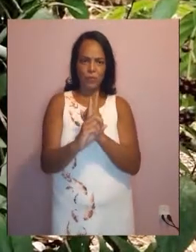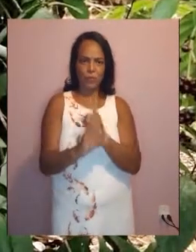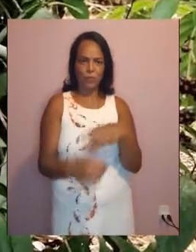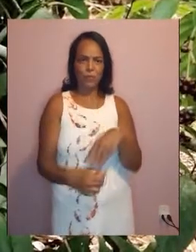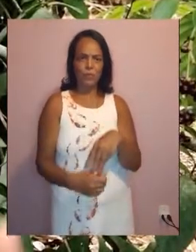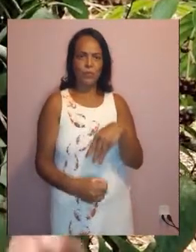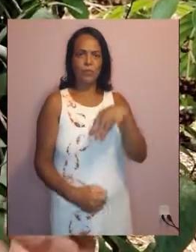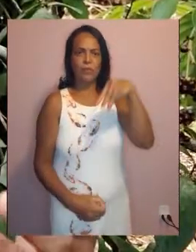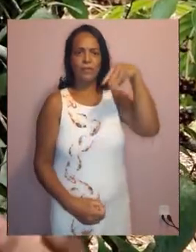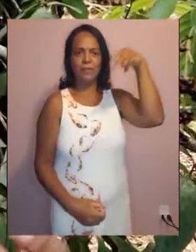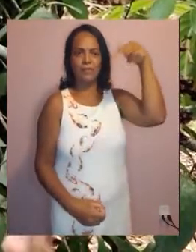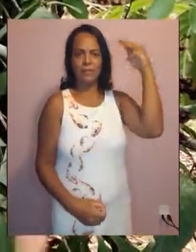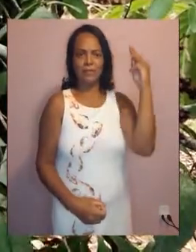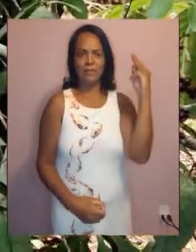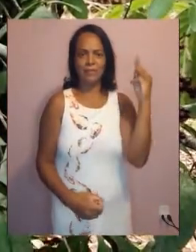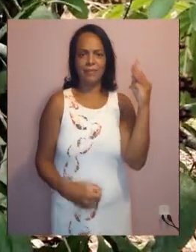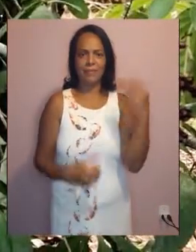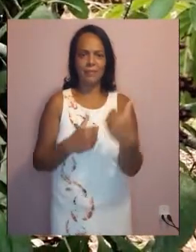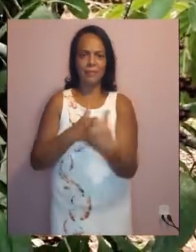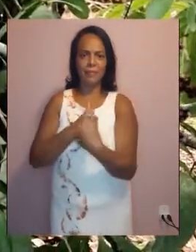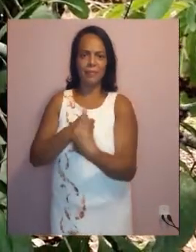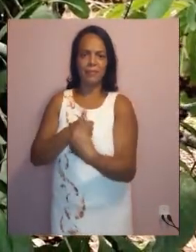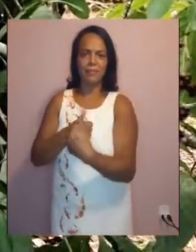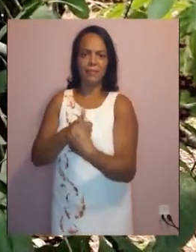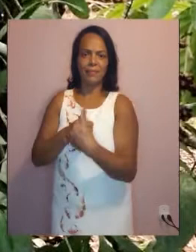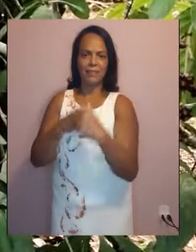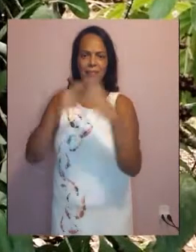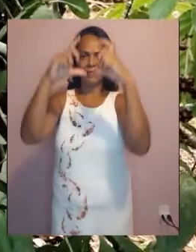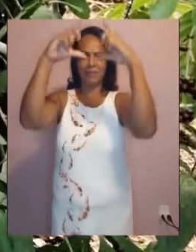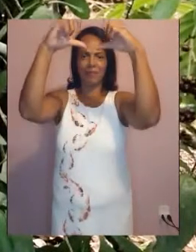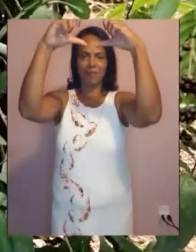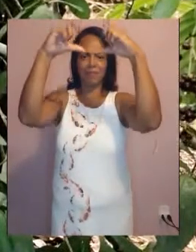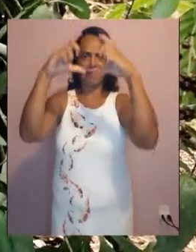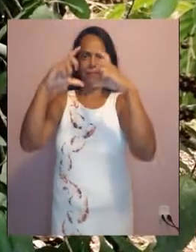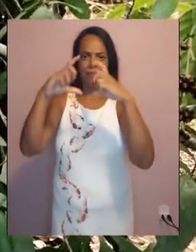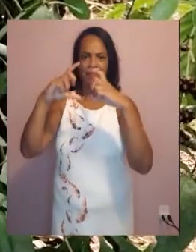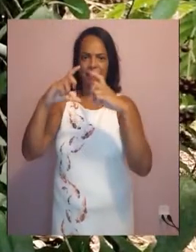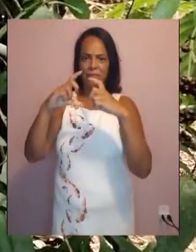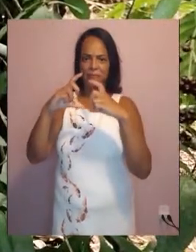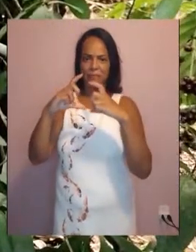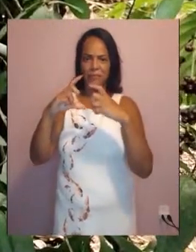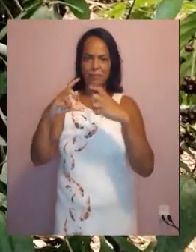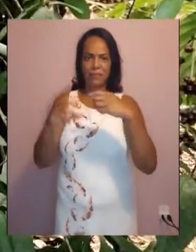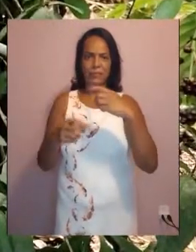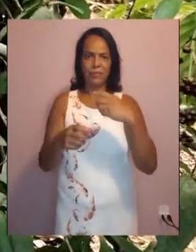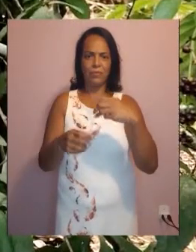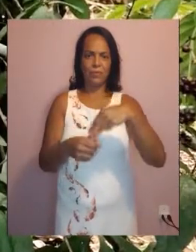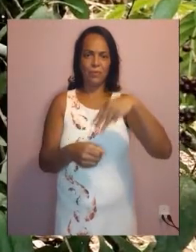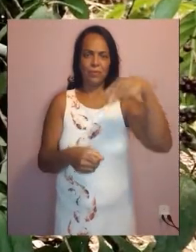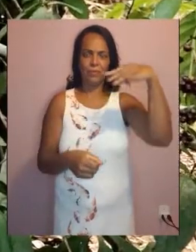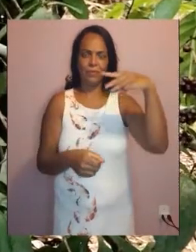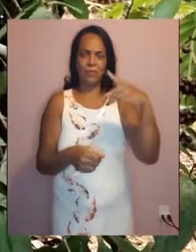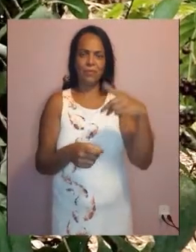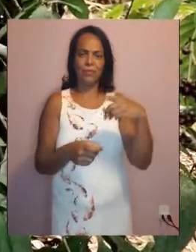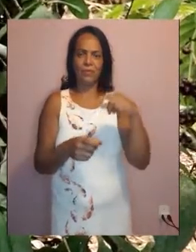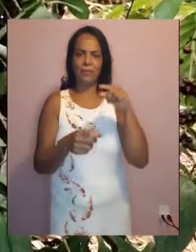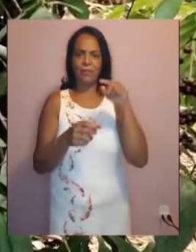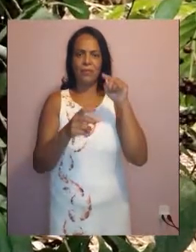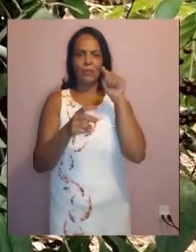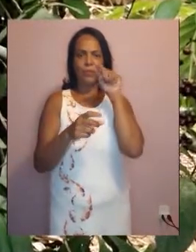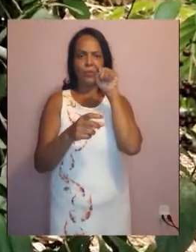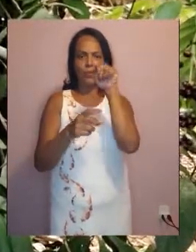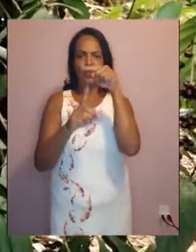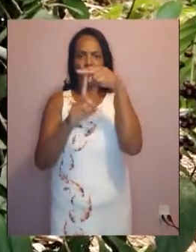direção, muito se aproximando. No meio da lua estava, em um